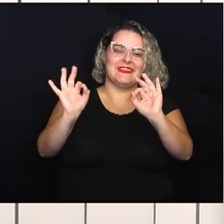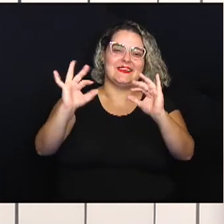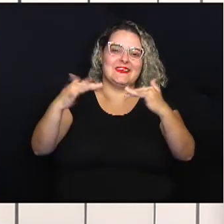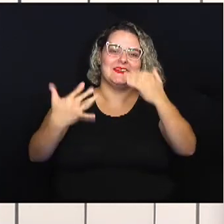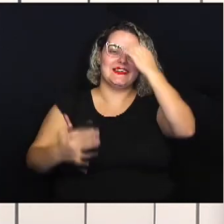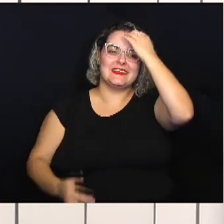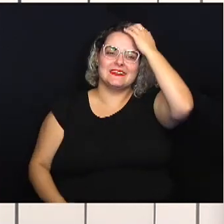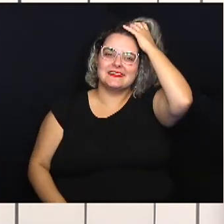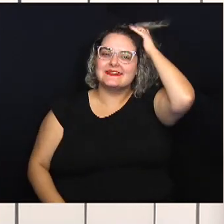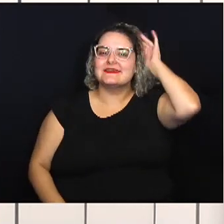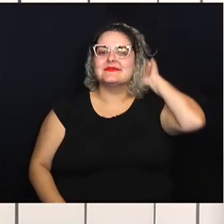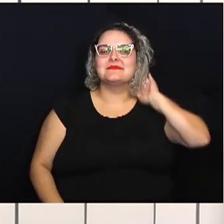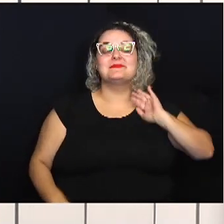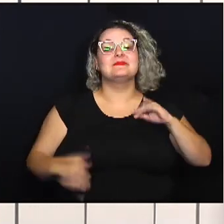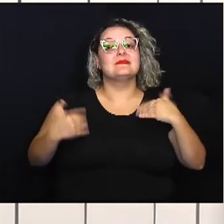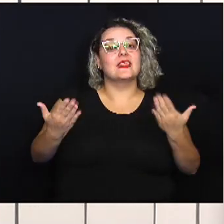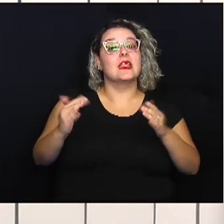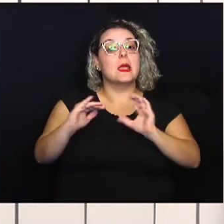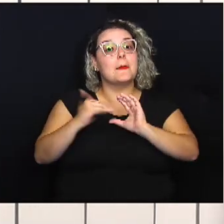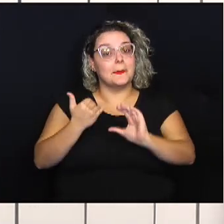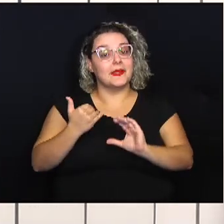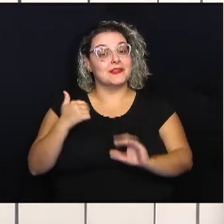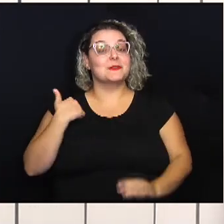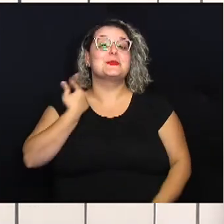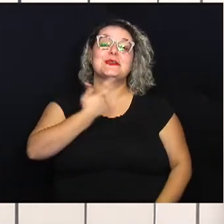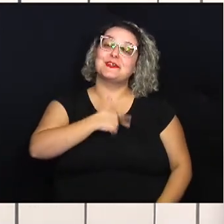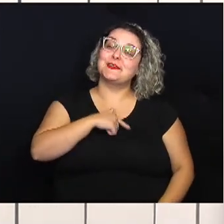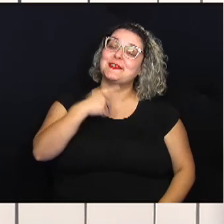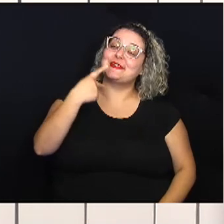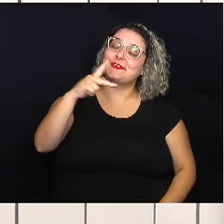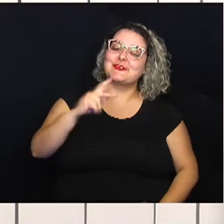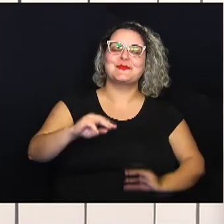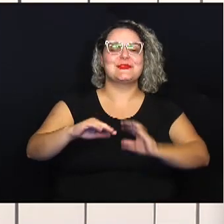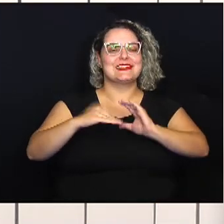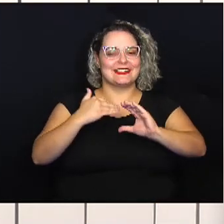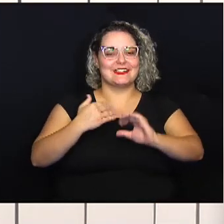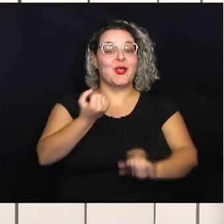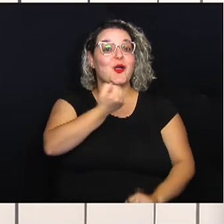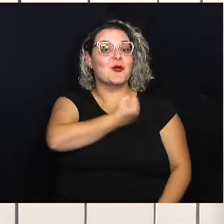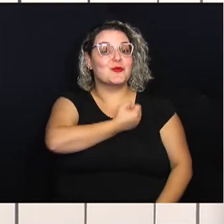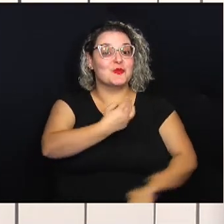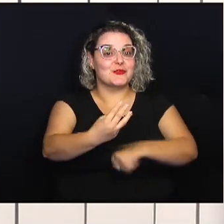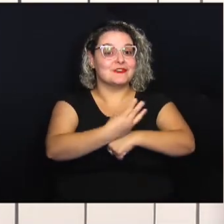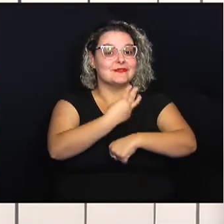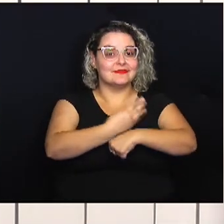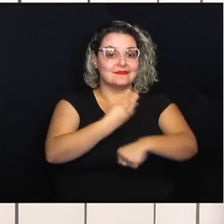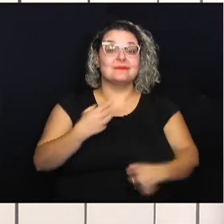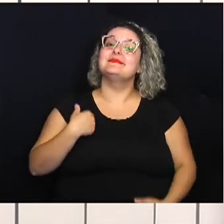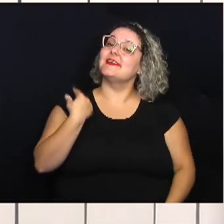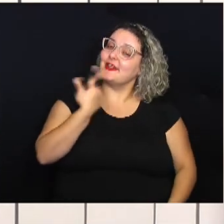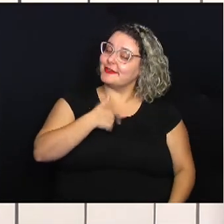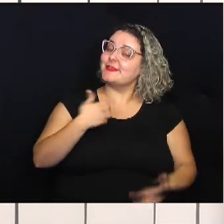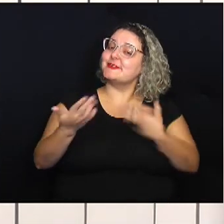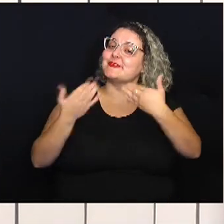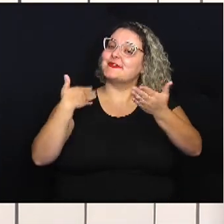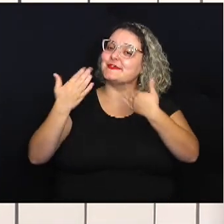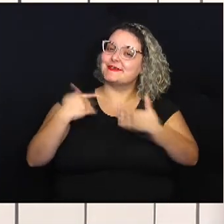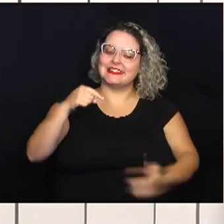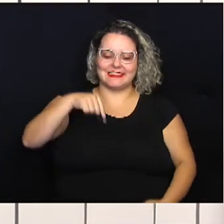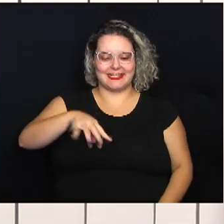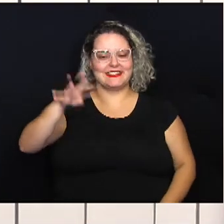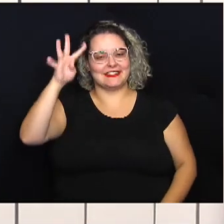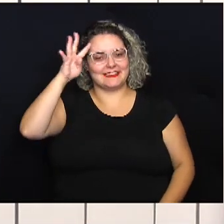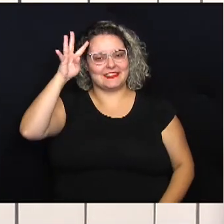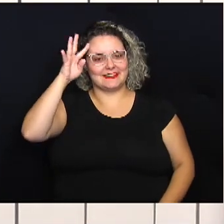sua audiência e participe. Envie a sua mensagem para o número do nosso WhatsApp para a gente poder conversar nesta